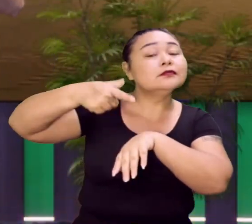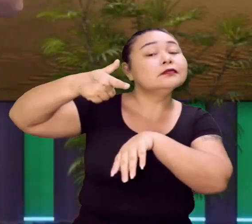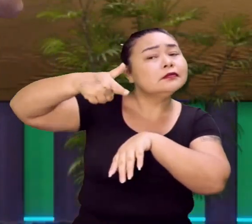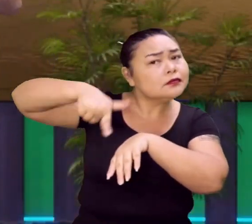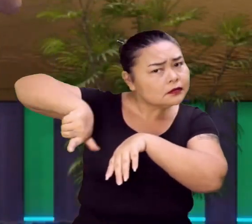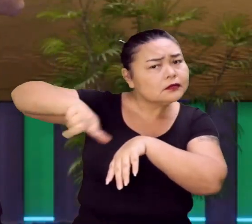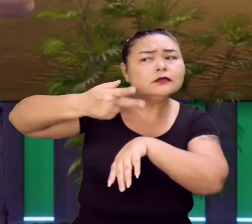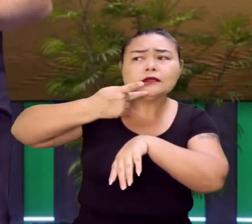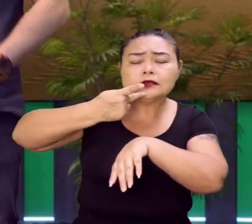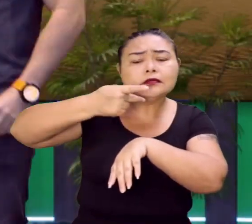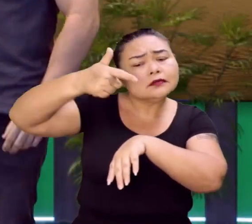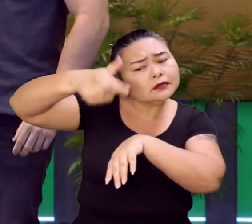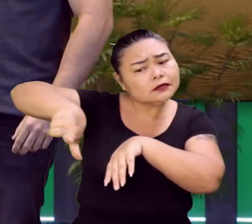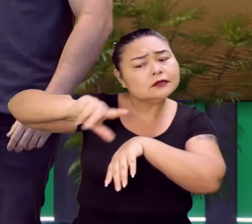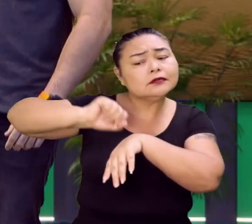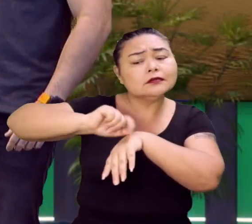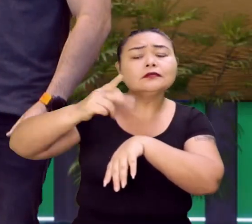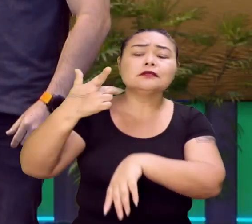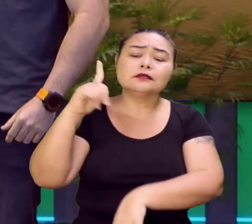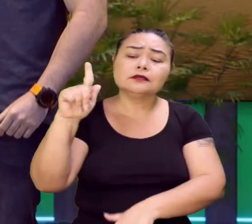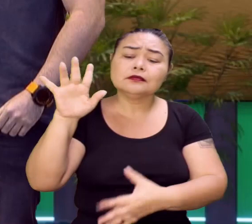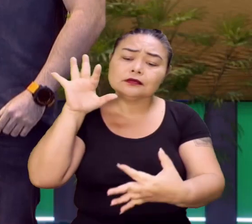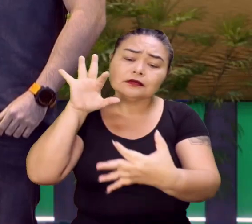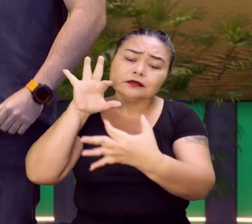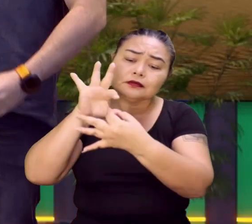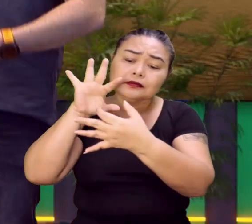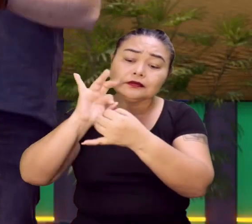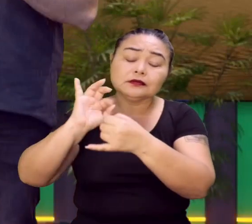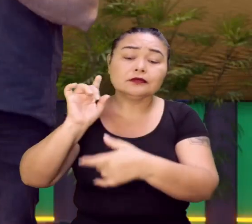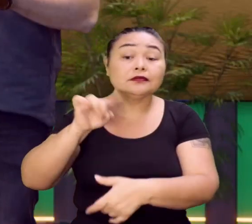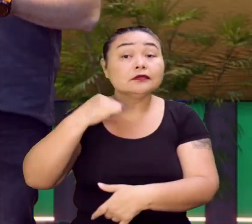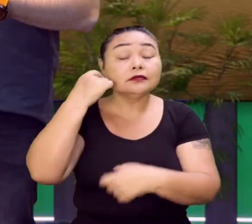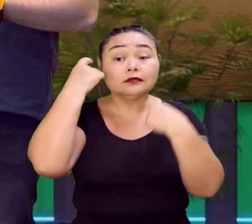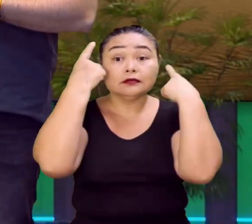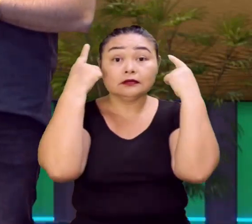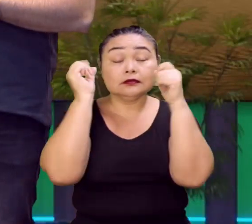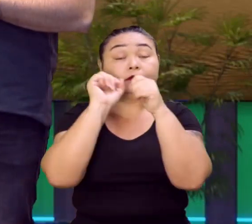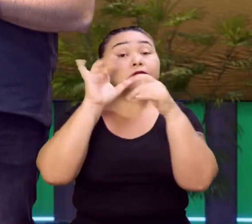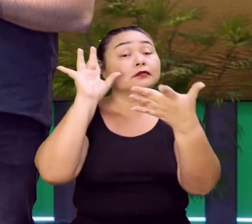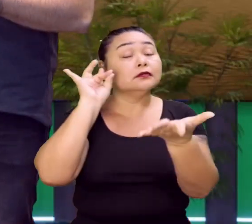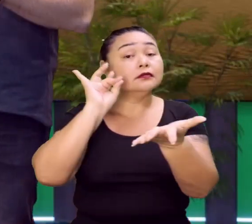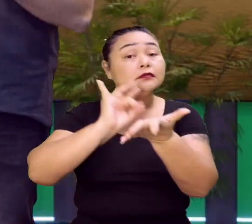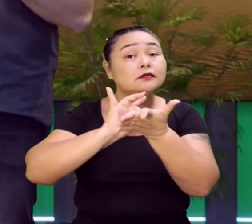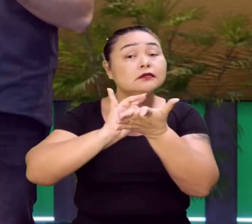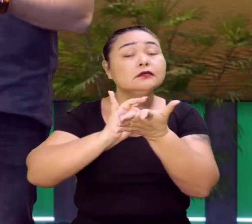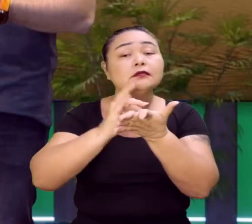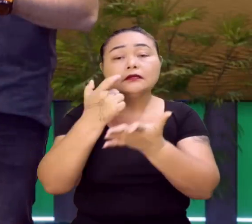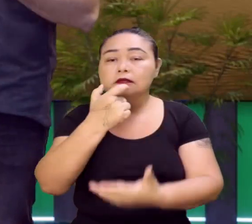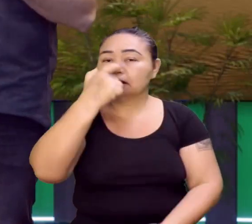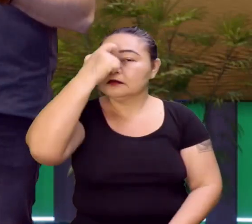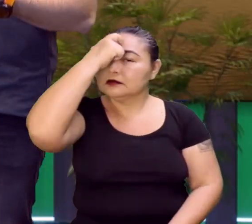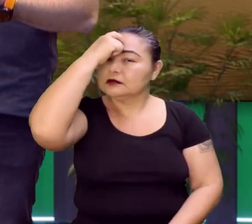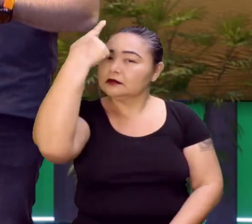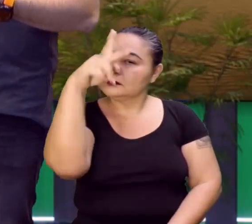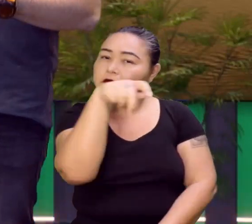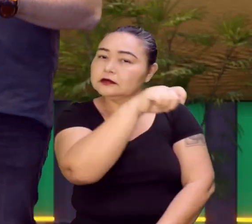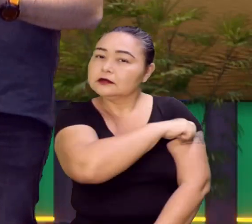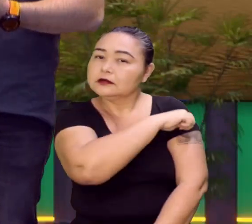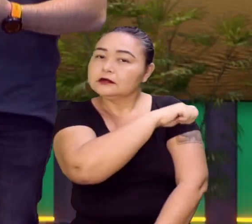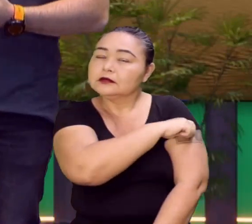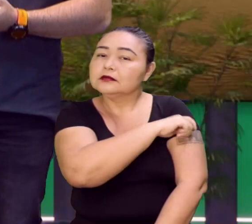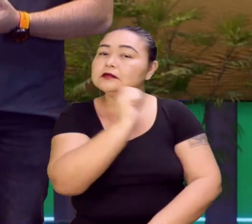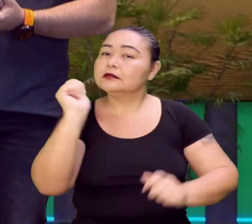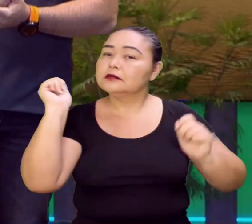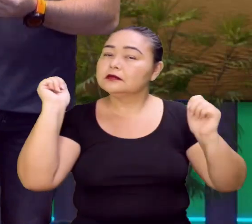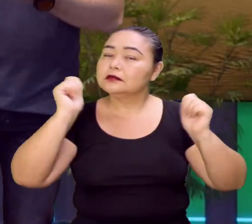reforça, só para mostrar aí como a geografia está sintonizada. E a gente se preocupa realmente em conscientizar o aluno, alertar o aluno para